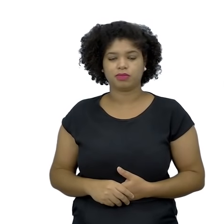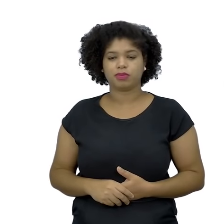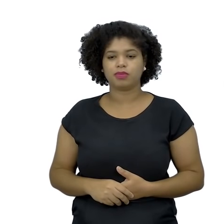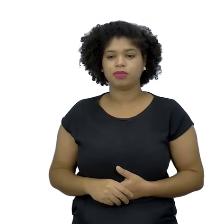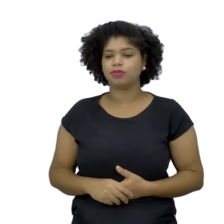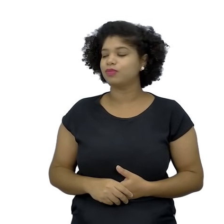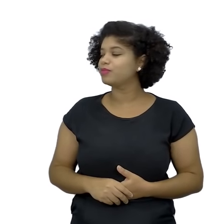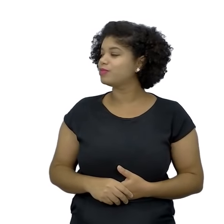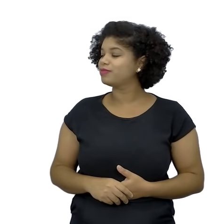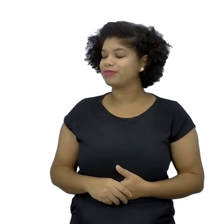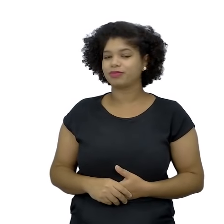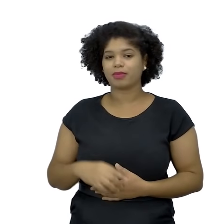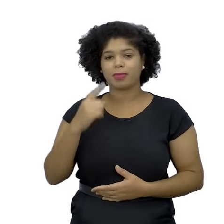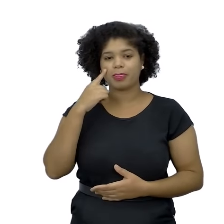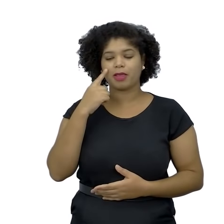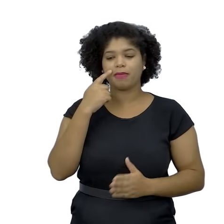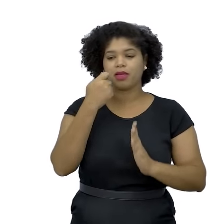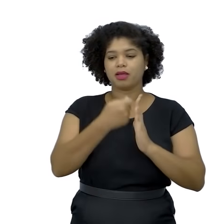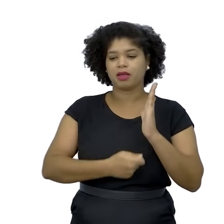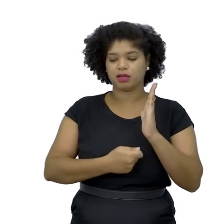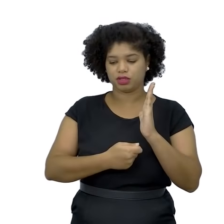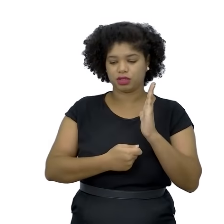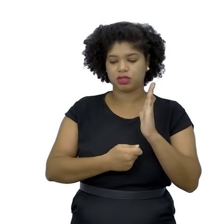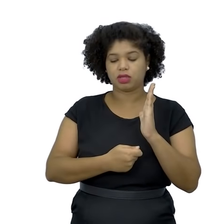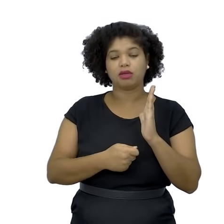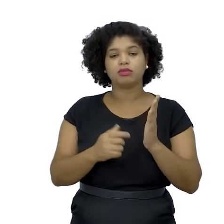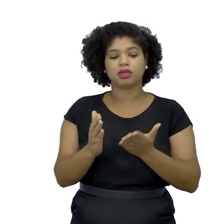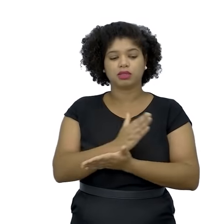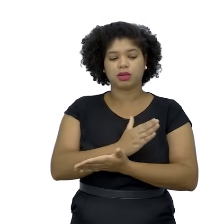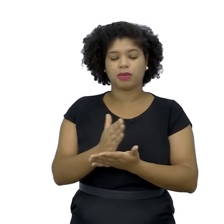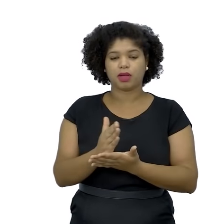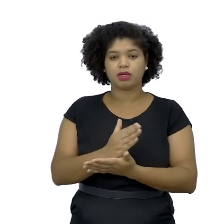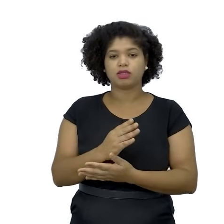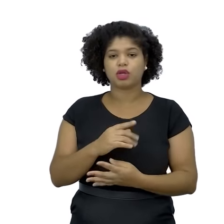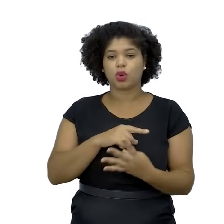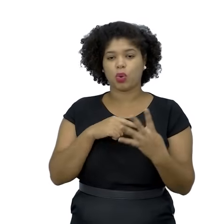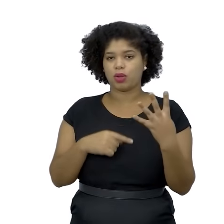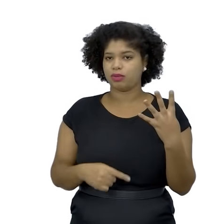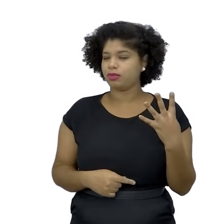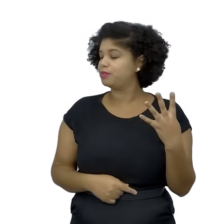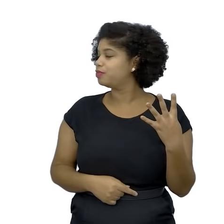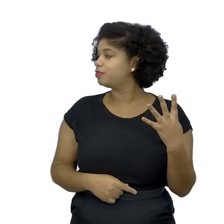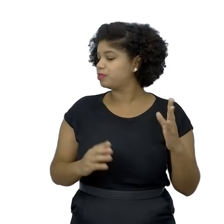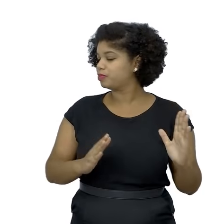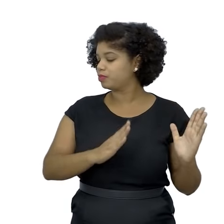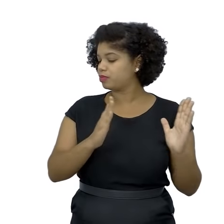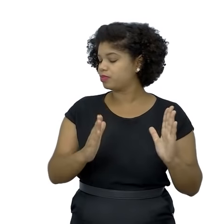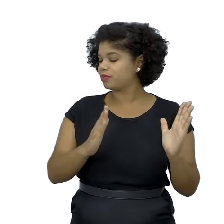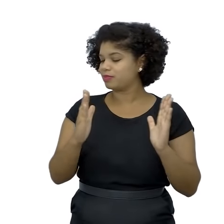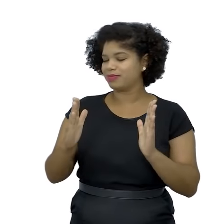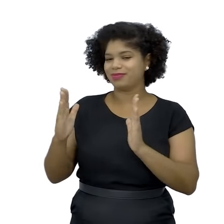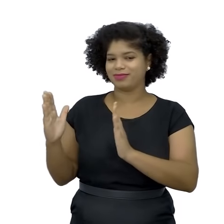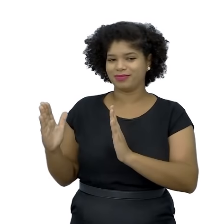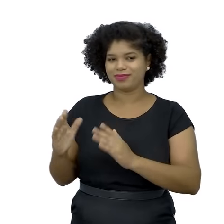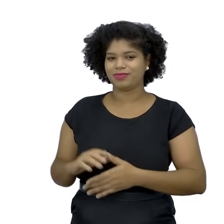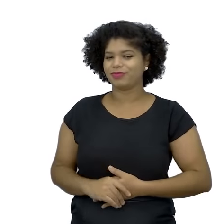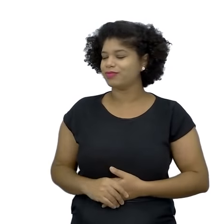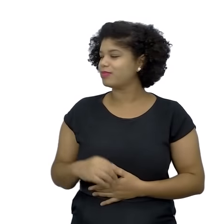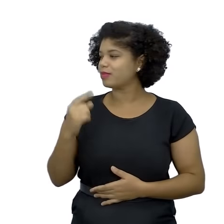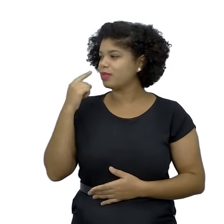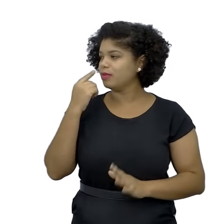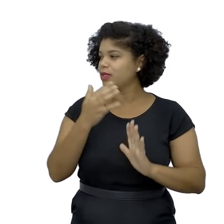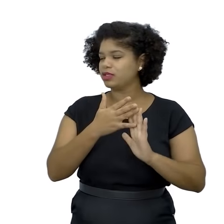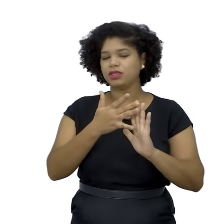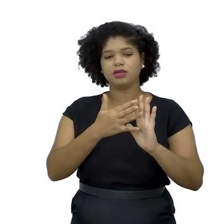Bom, a nossa agenda, ela está dividida em quatro momentos, né? O primeiro momento é retomar o roteiro